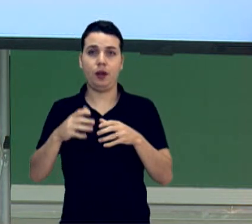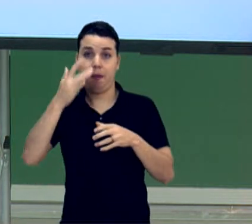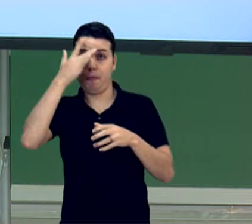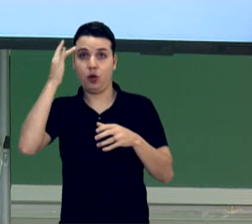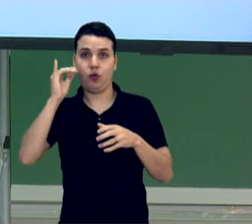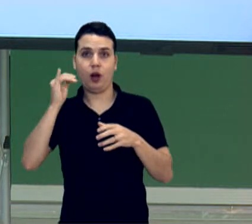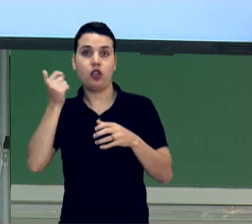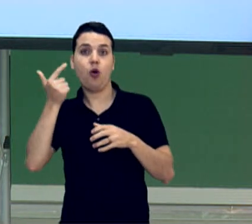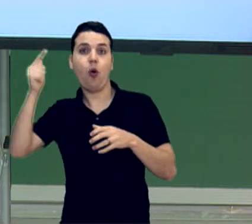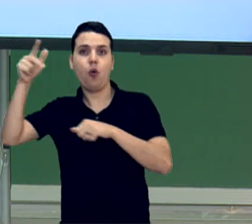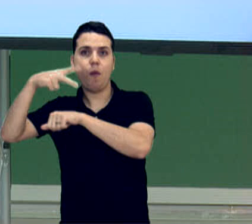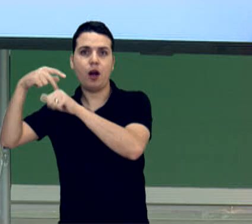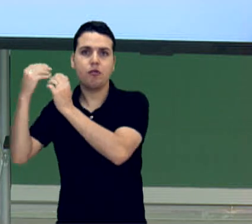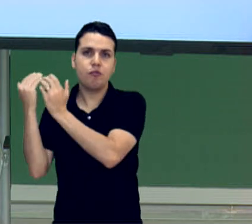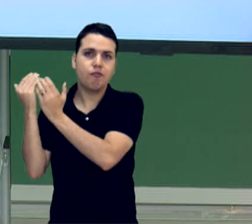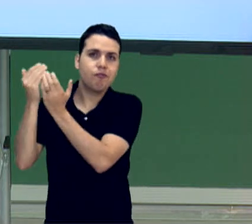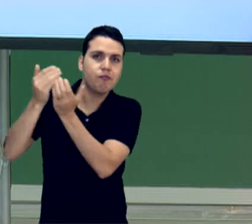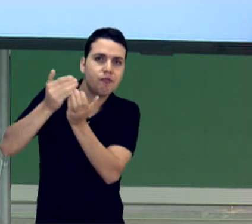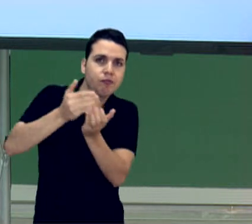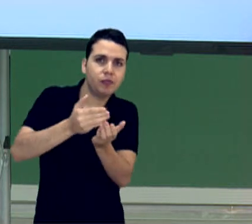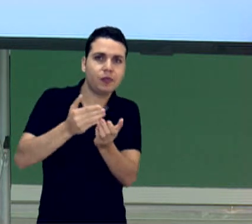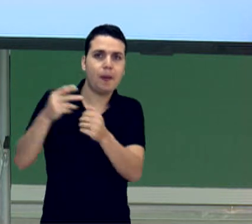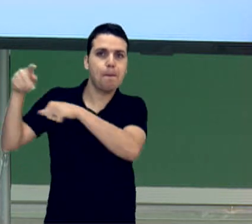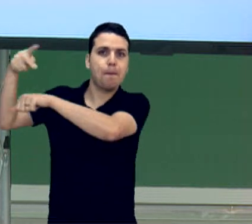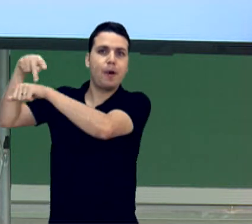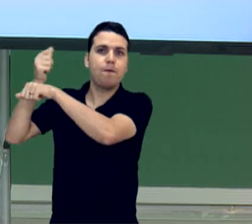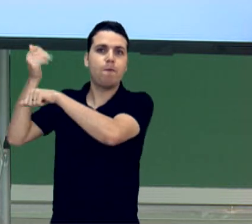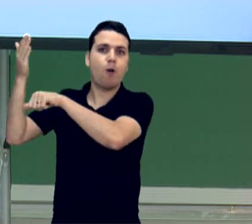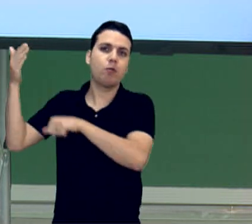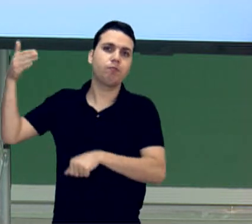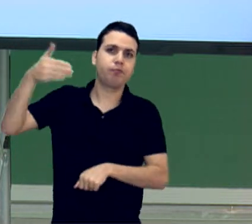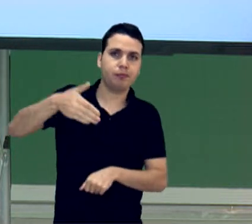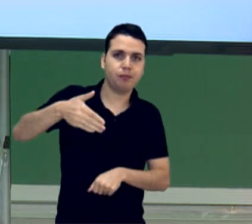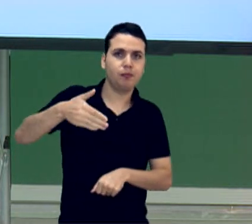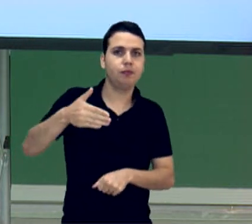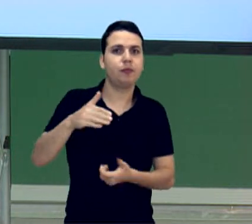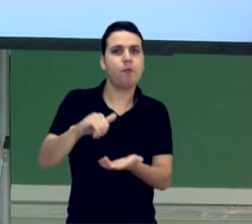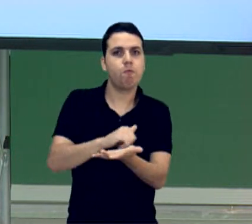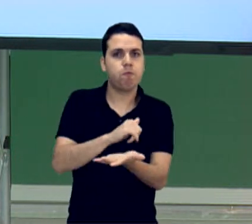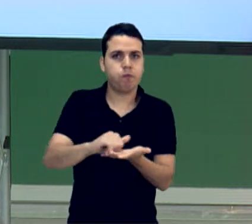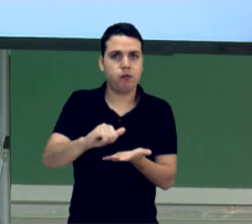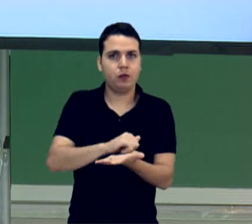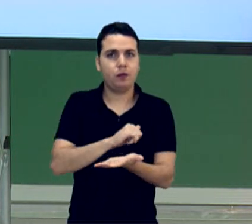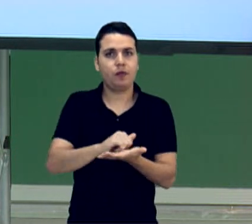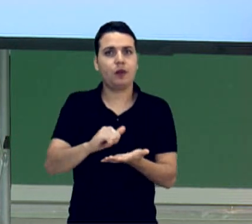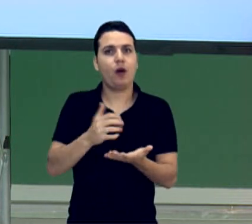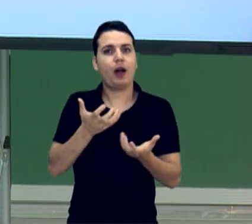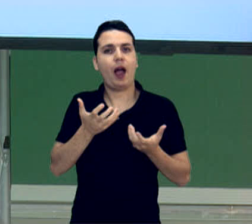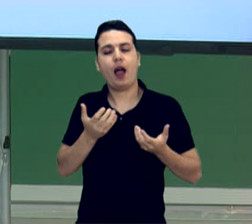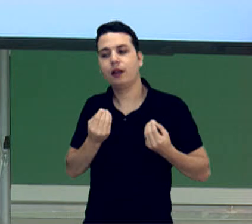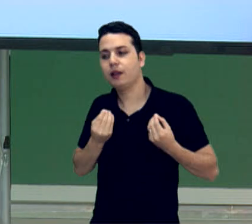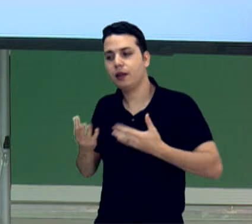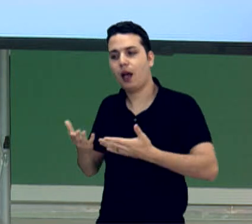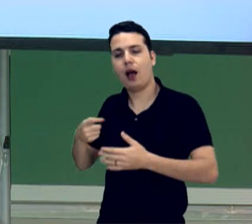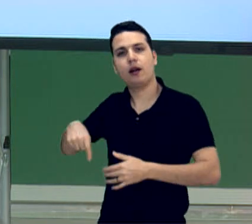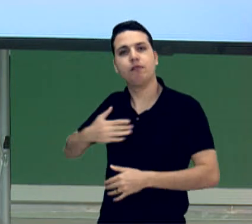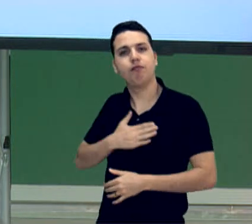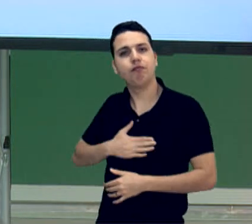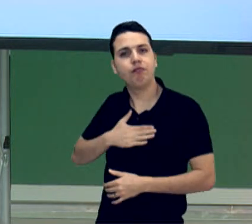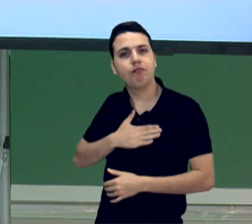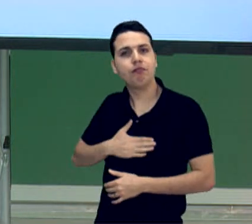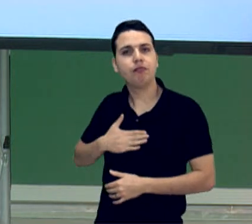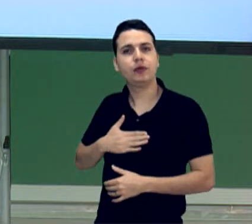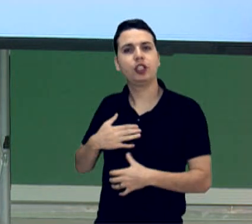imigrantes porque imigram de um país para o outro, né? De língua espanhola. Então, eles queriam agradar esse gosto dessa música